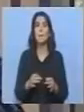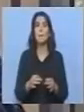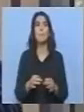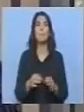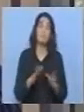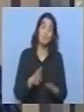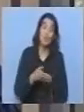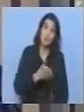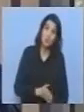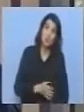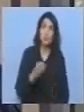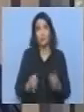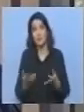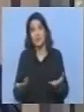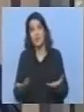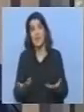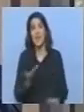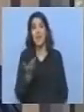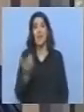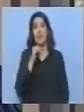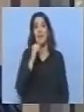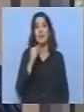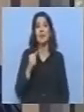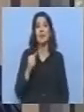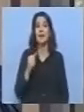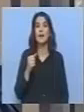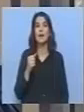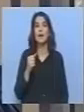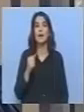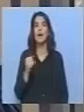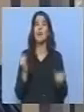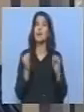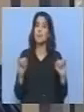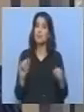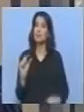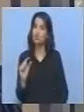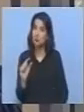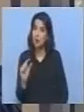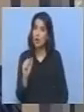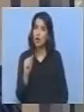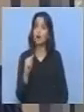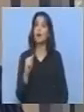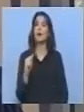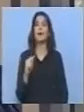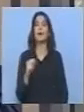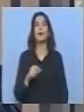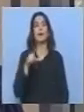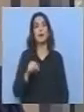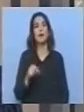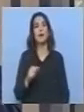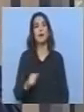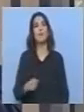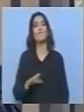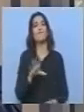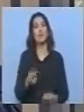feita, a justiça, passo o plenário, sempre teve um grau de independência e uma carreira e uma forma de